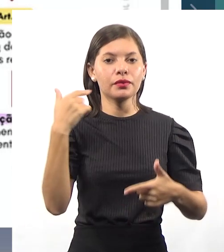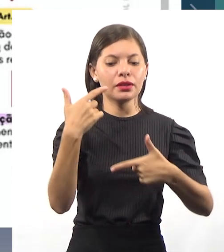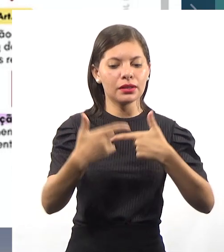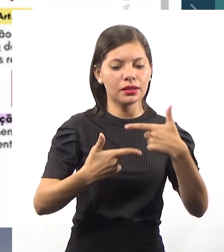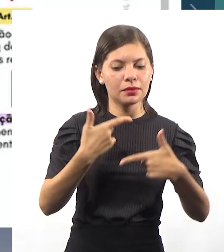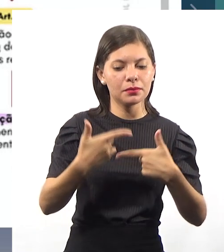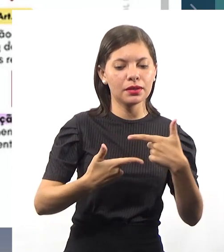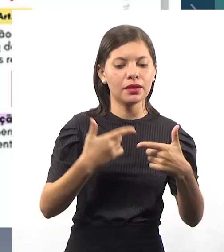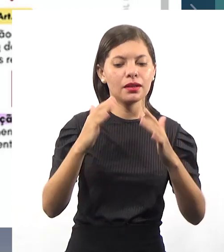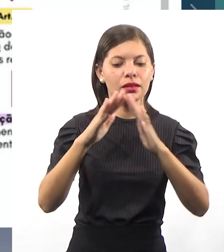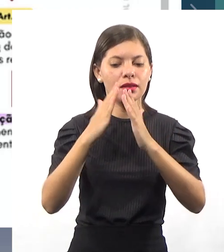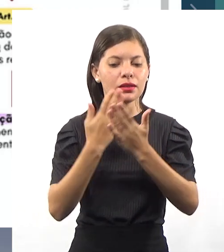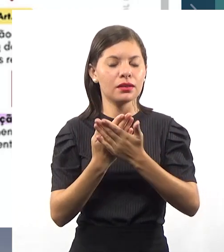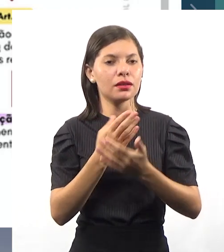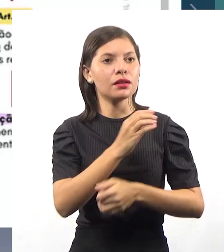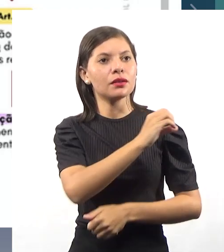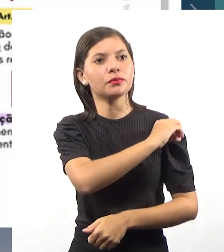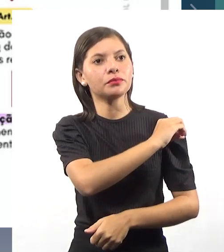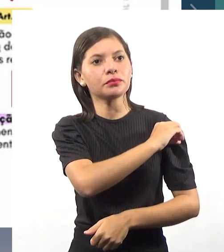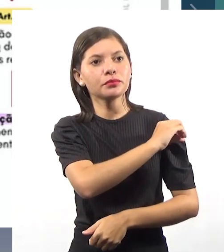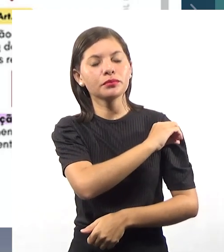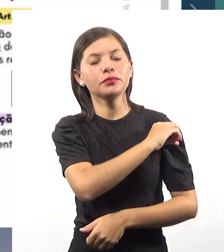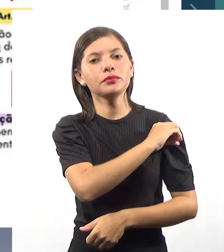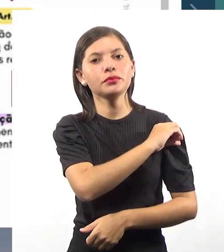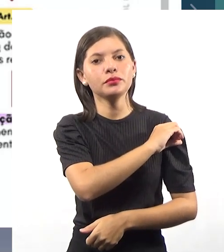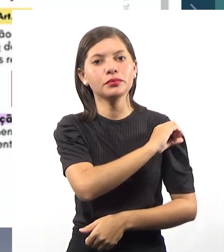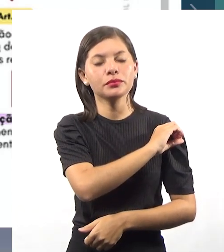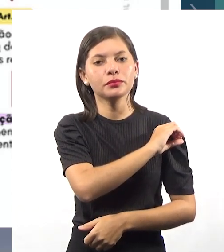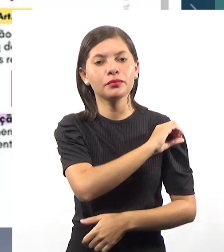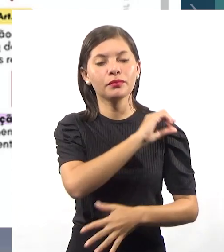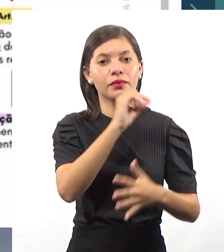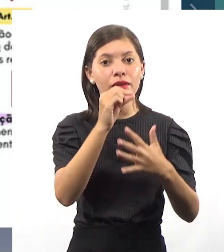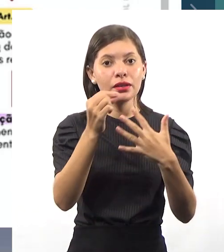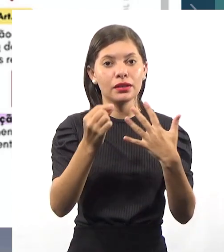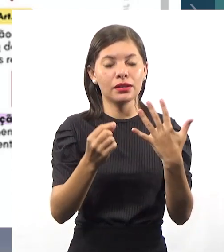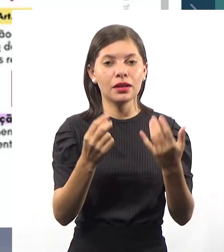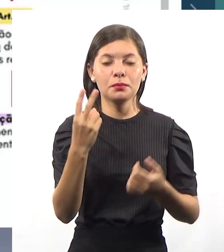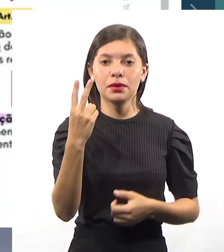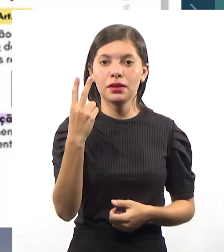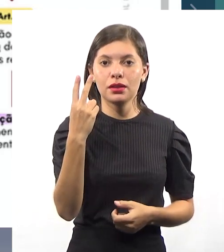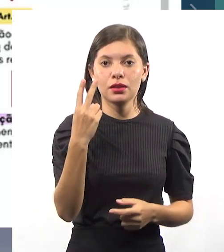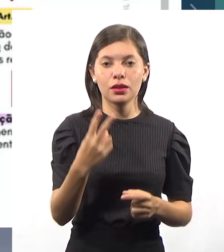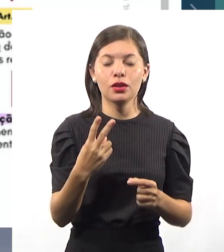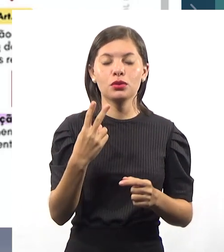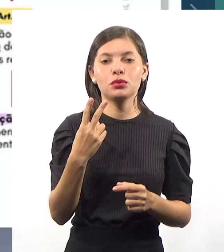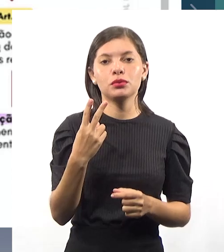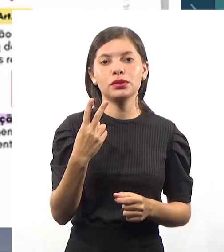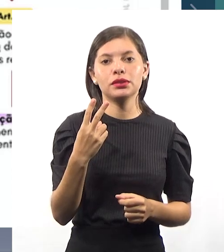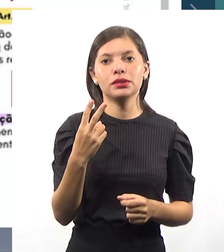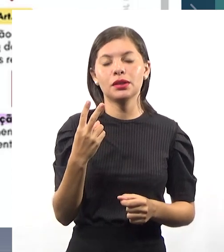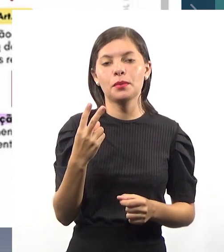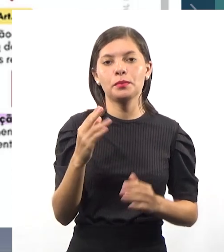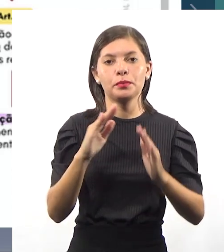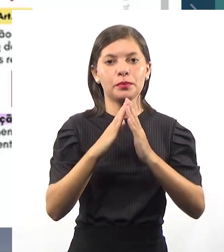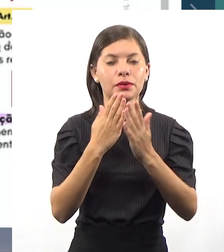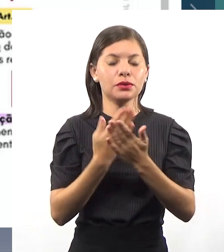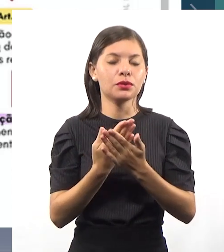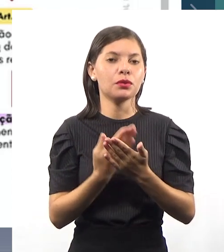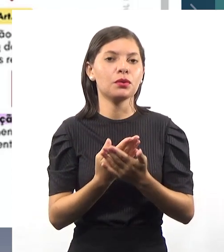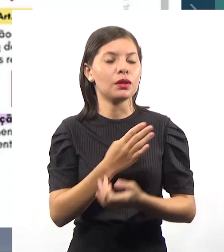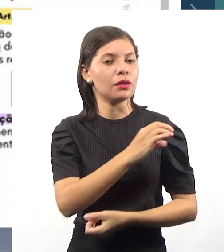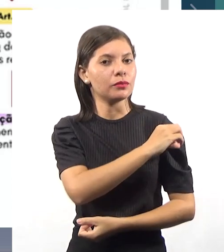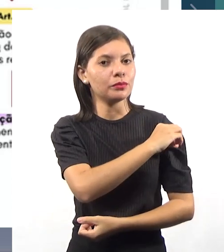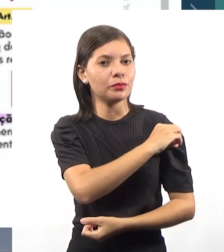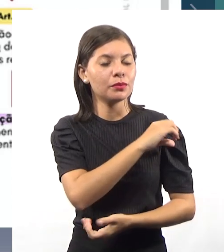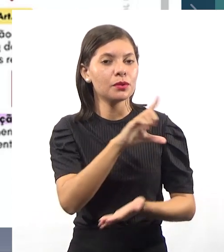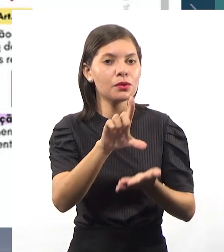na pré-escola. Bom, e considerando então essa é a etapa 2 da pré-escola de 4 a 5 anos, a essência é isso. Como diz